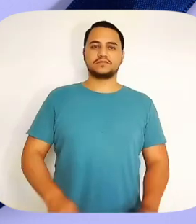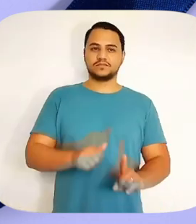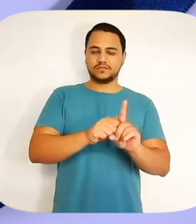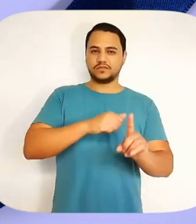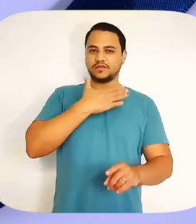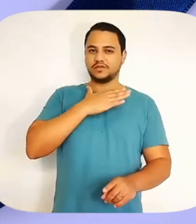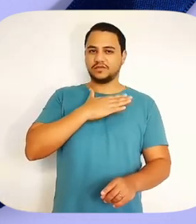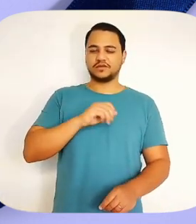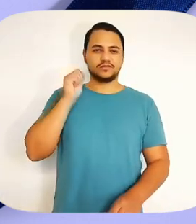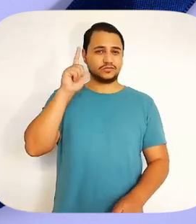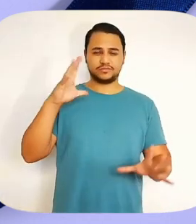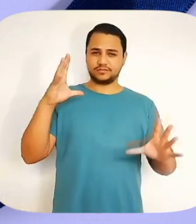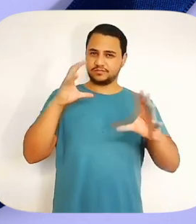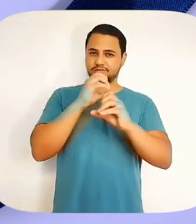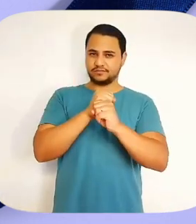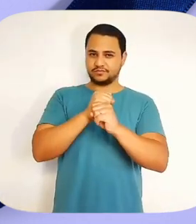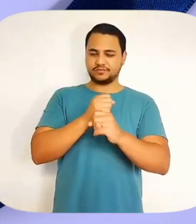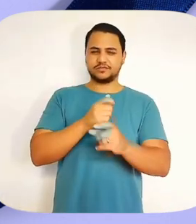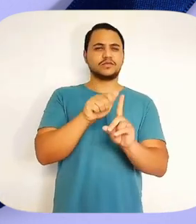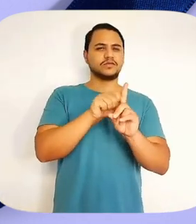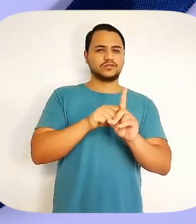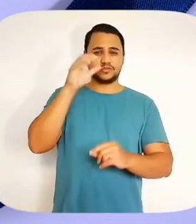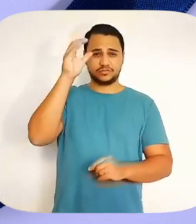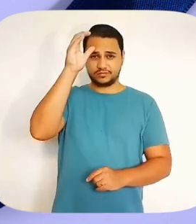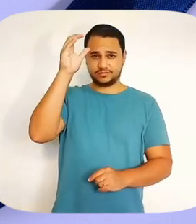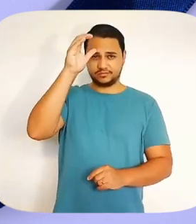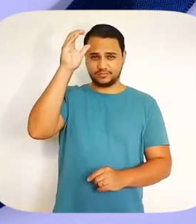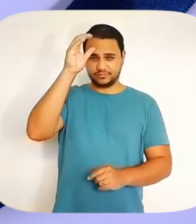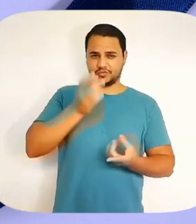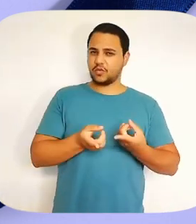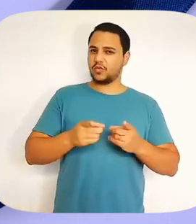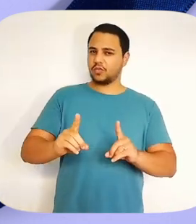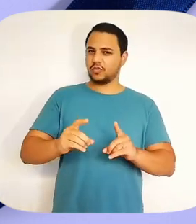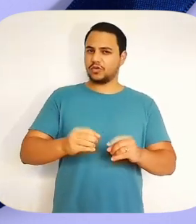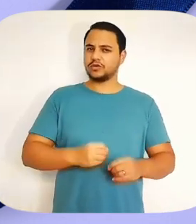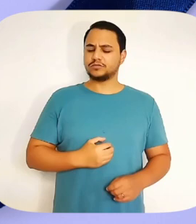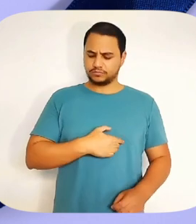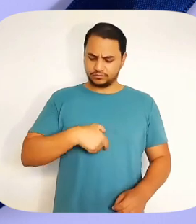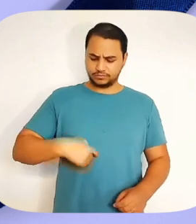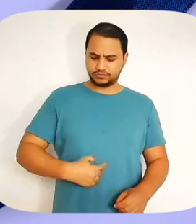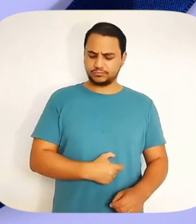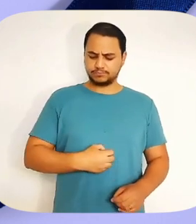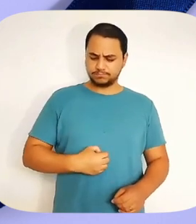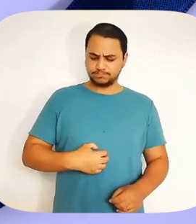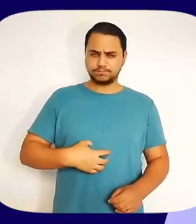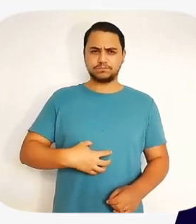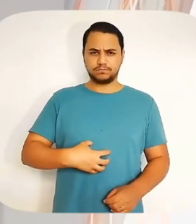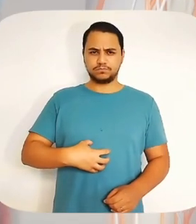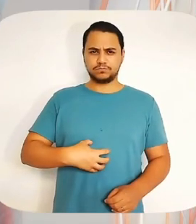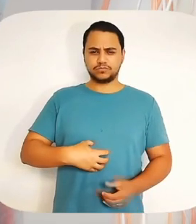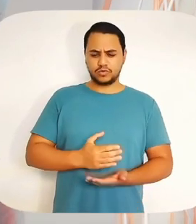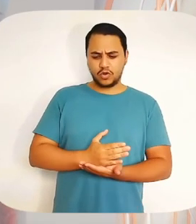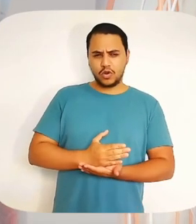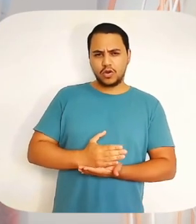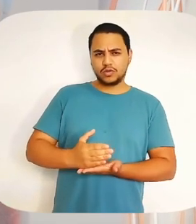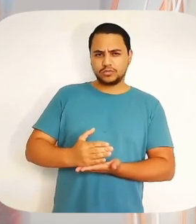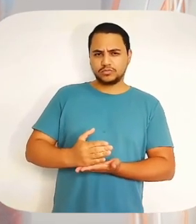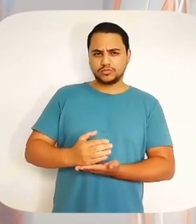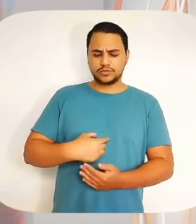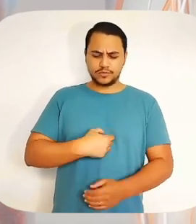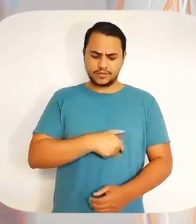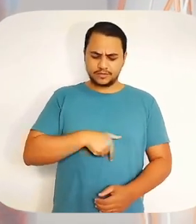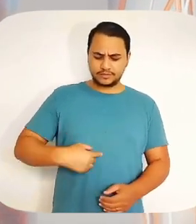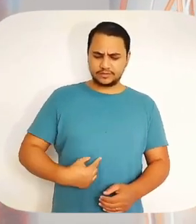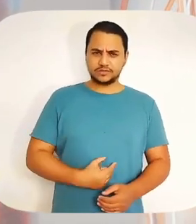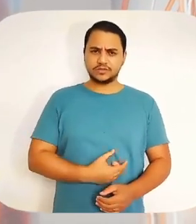Março azul marinho mês de conscientização e combate ao câncer colorretal são tumores que se iniciam no